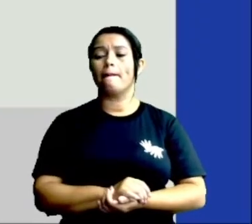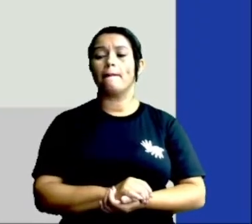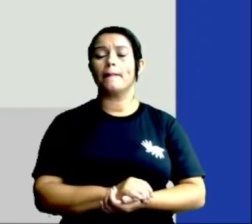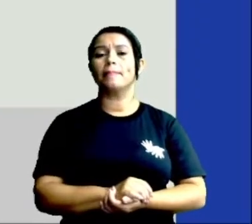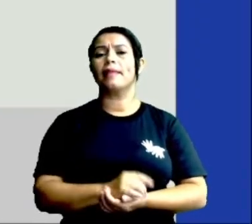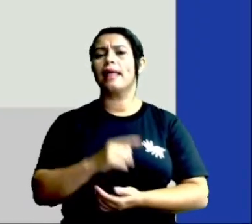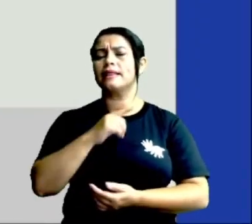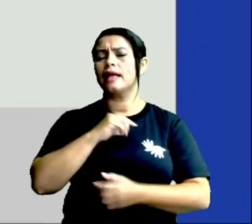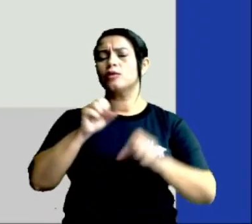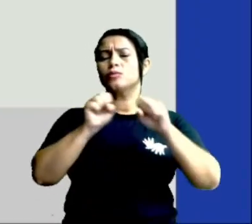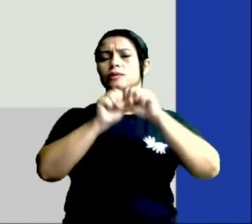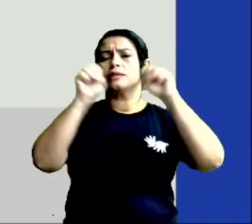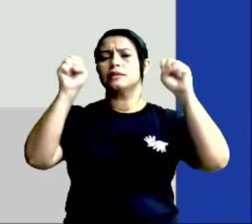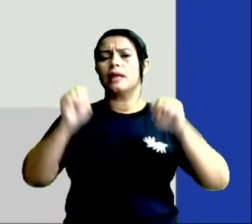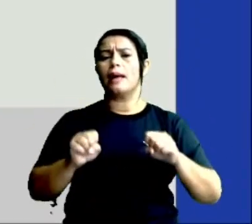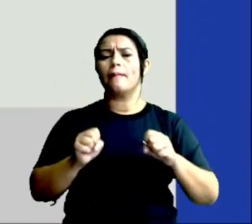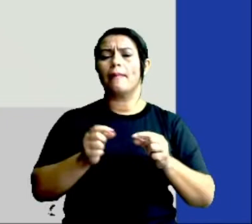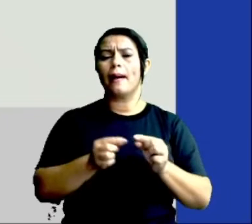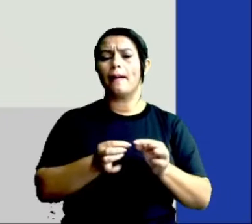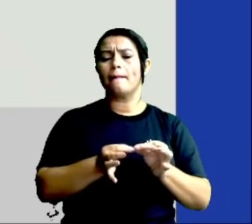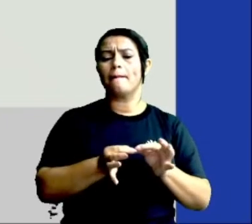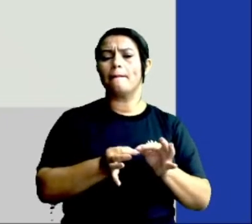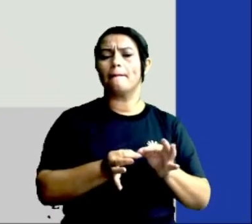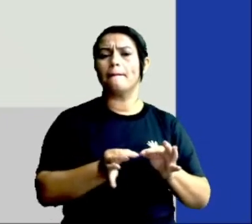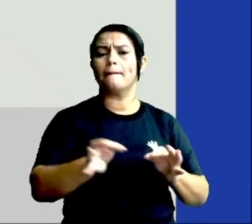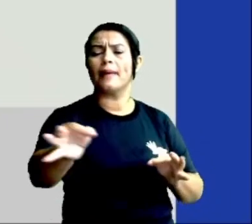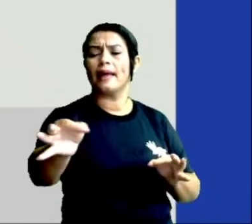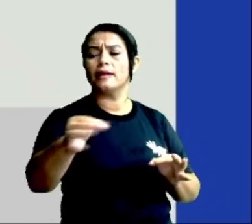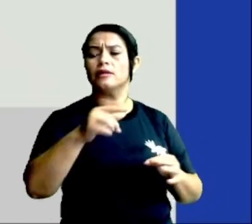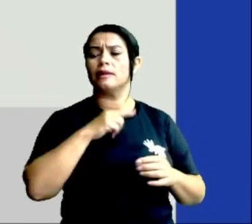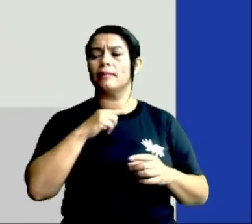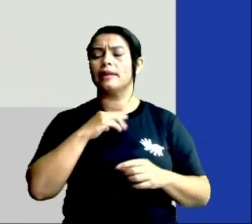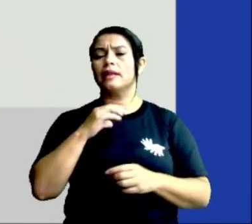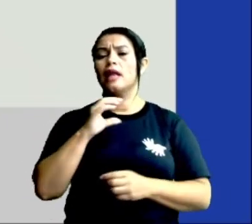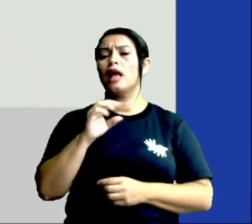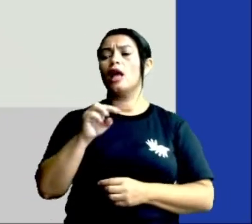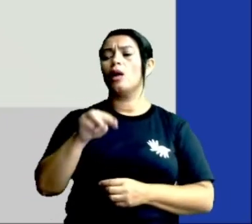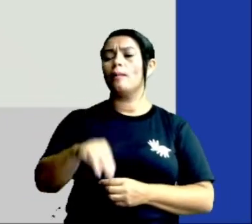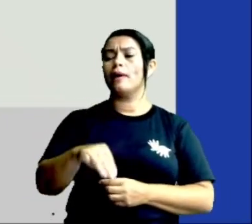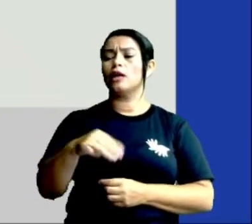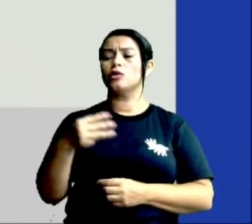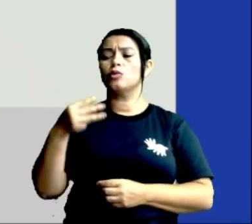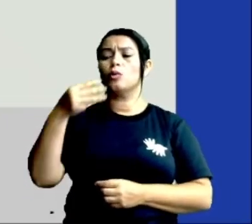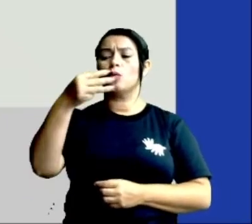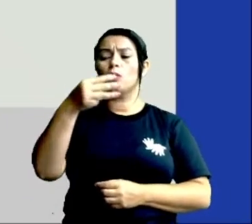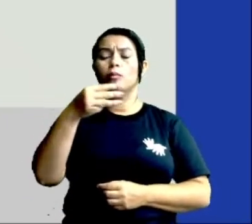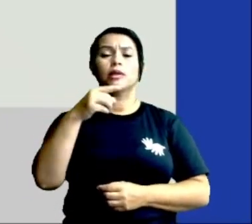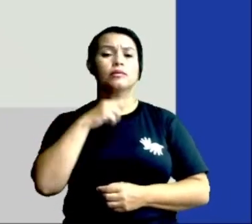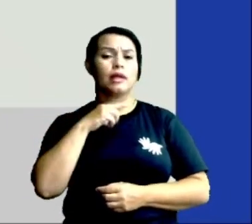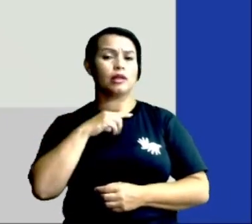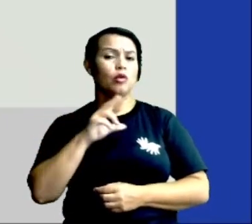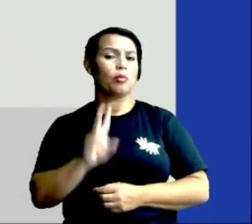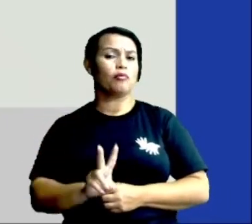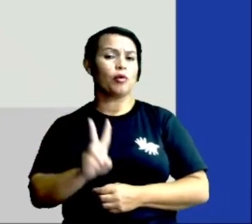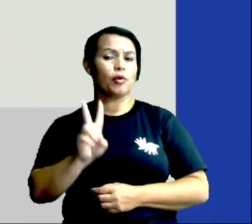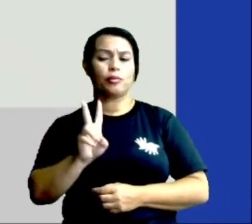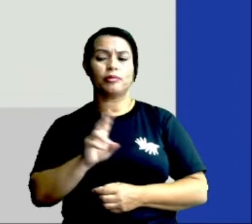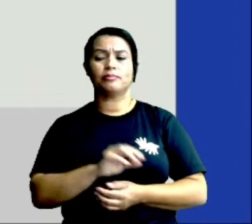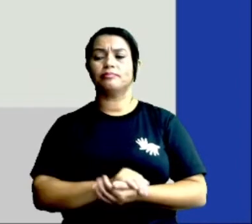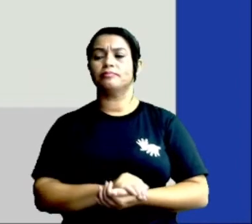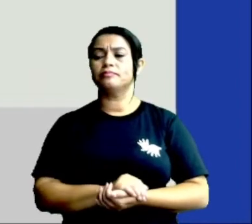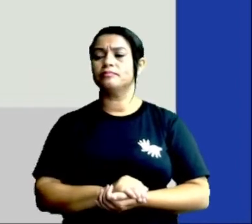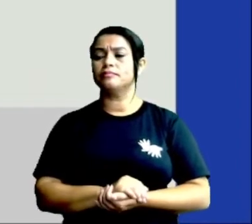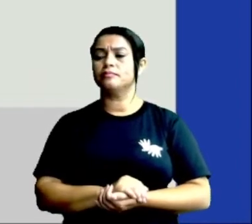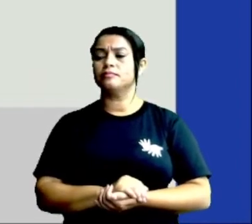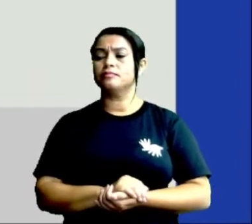O sistema métrico adota o metro cúbico como unidade padrão de medida de volume,